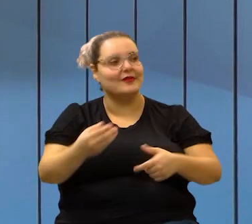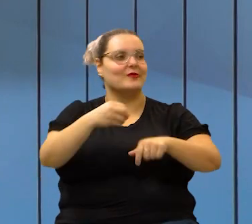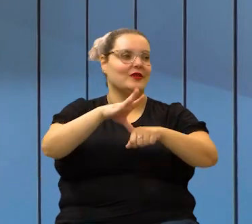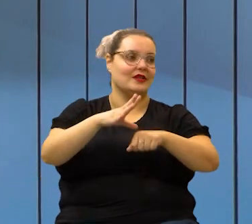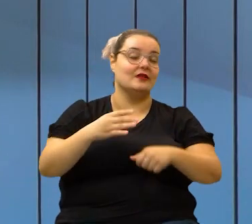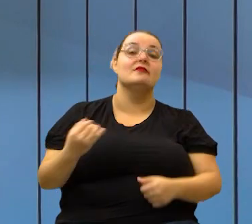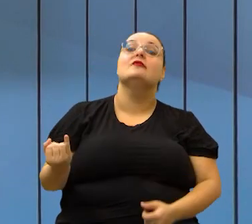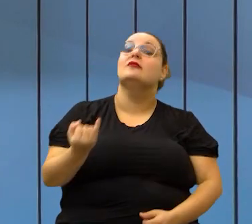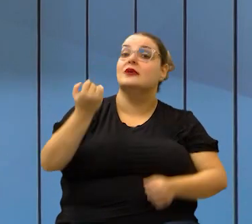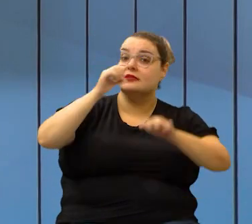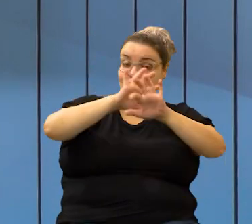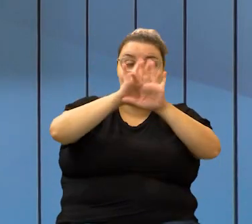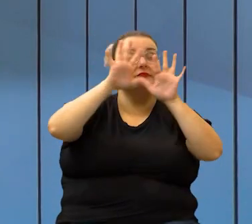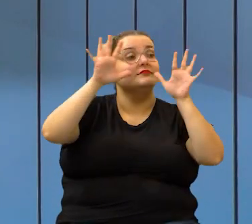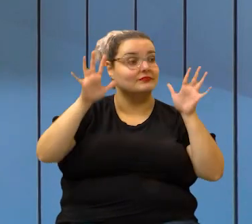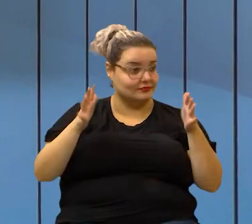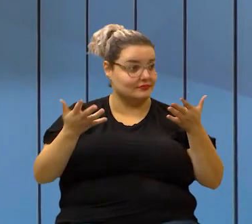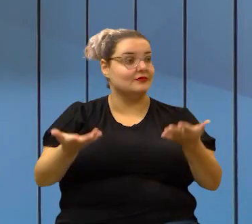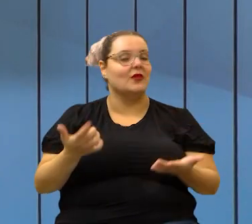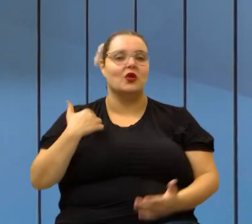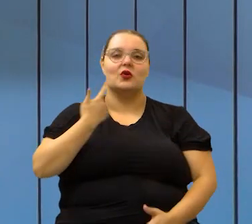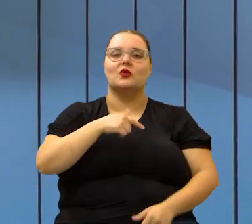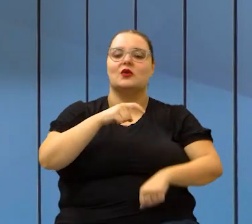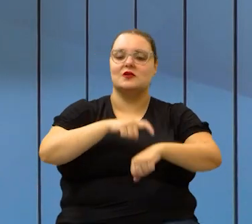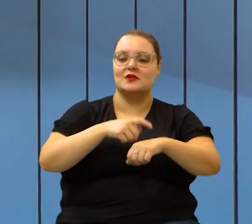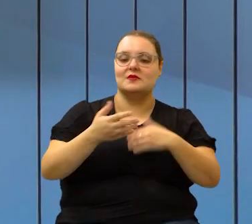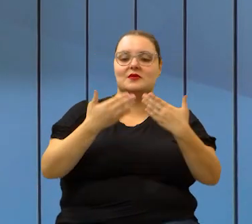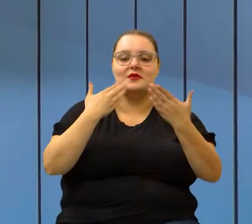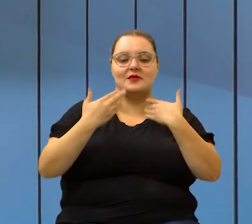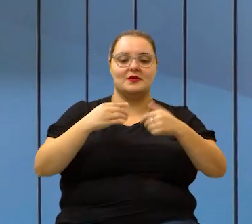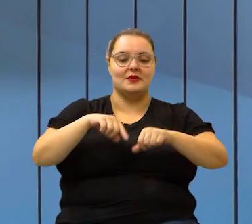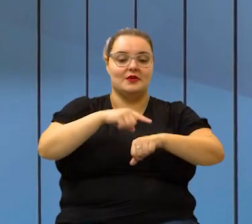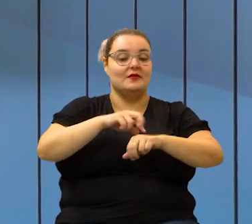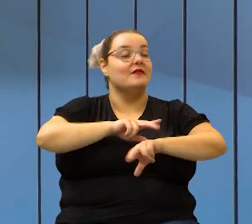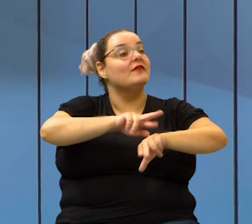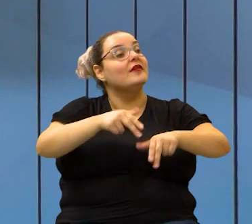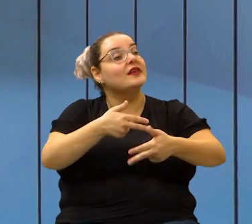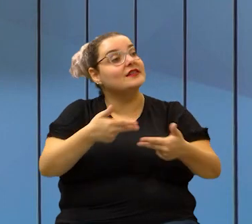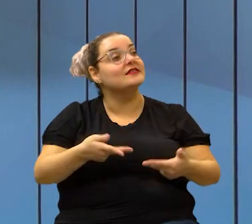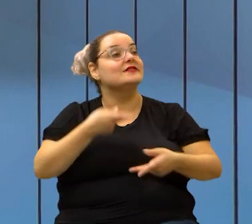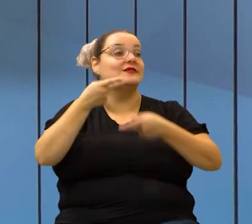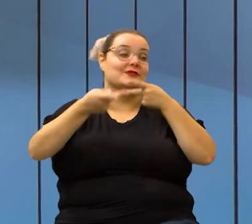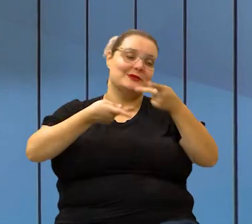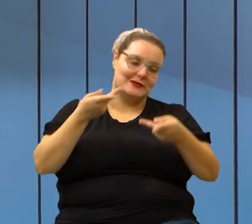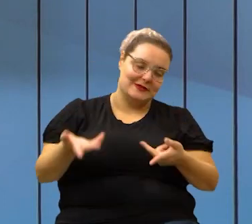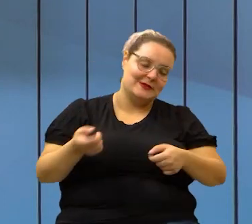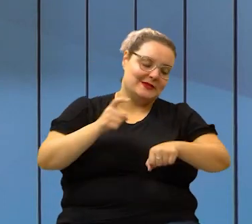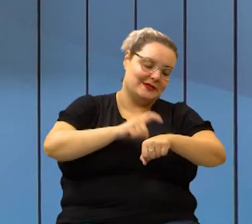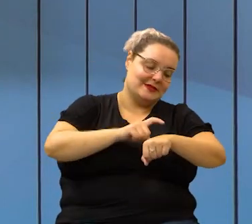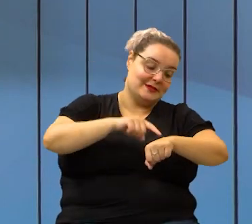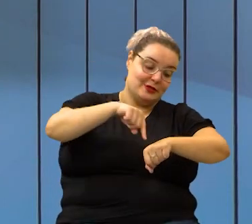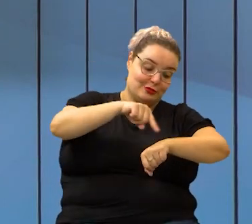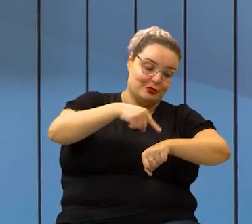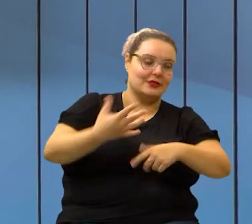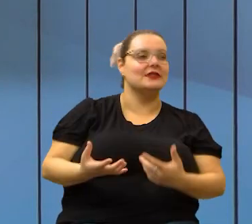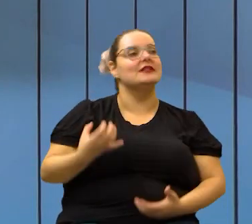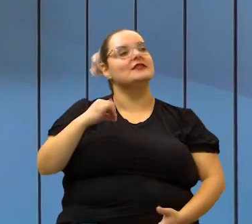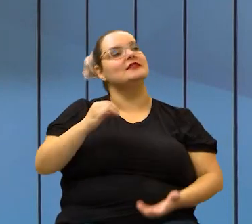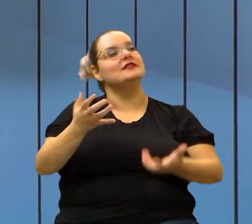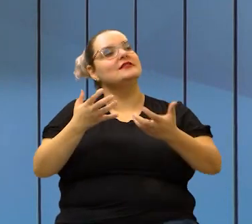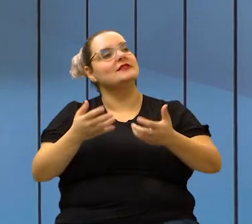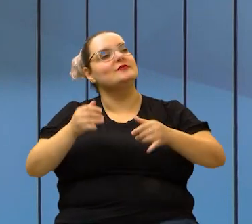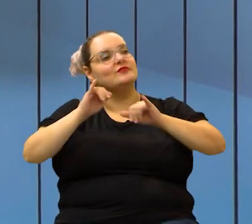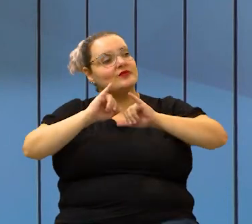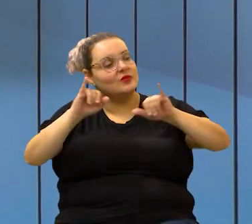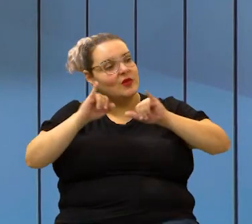acho que foi bem elucidativo aqui o nosso tempo, a gente conversa, tinha muita coisa para falar ainda, mas o tempo corre. Se você